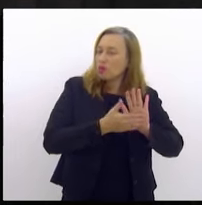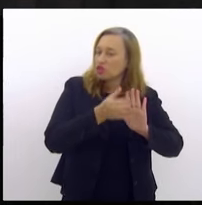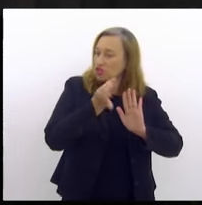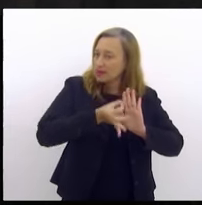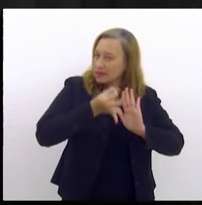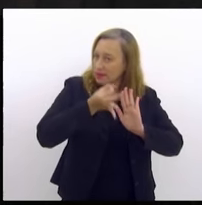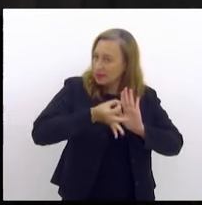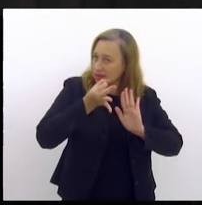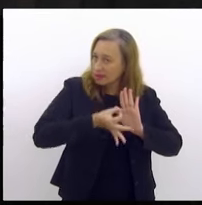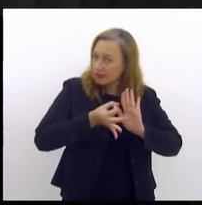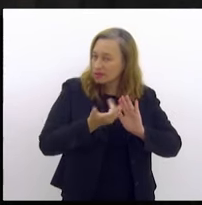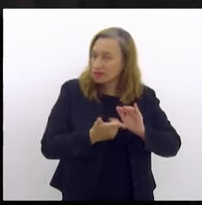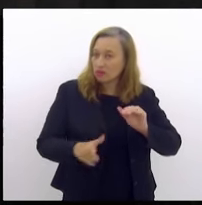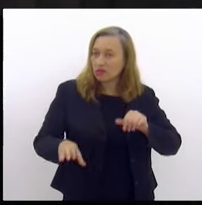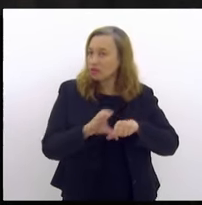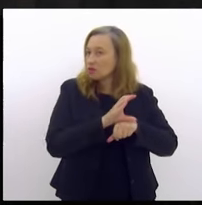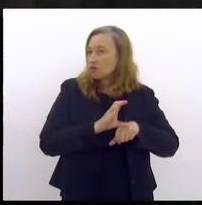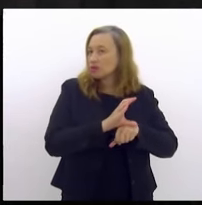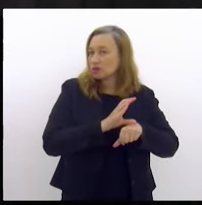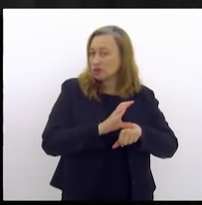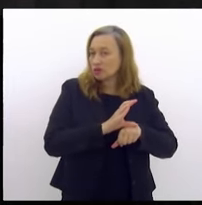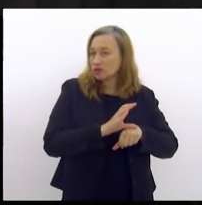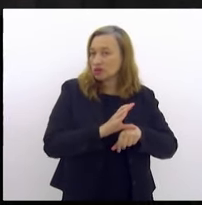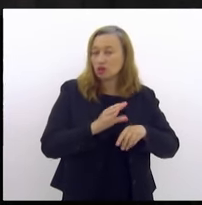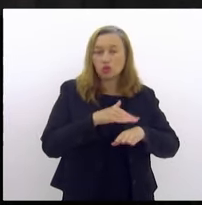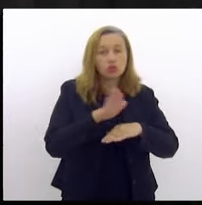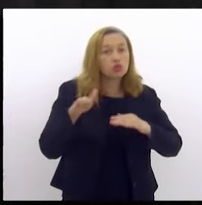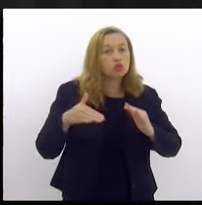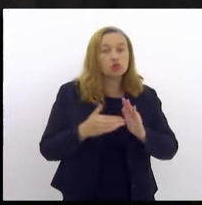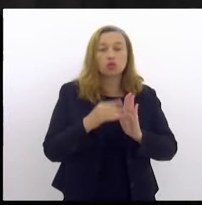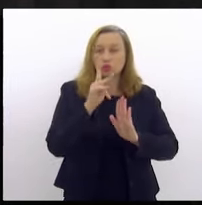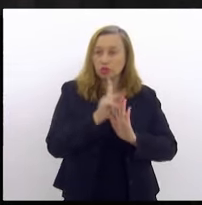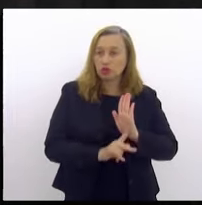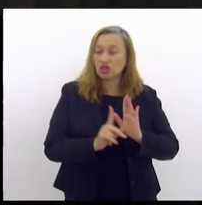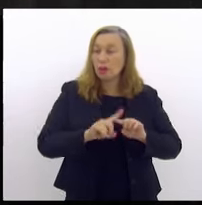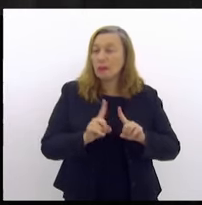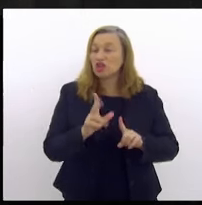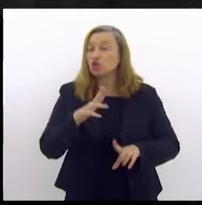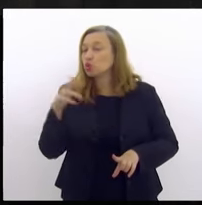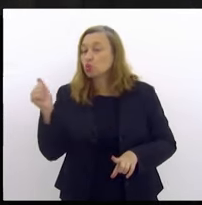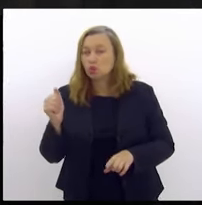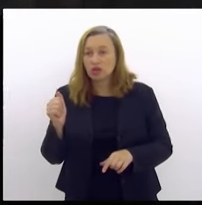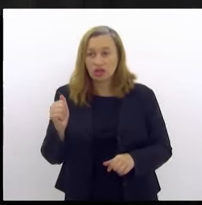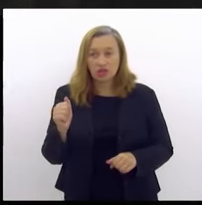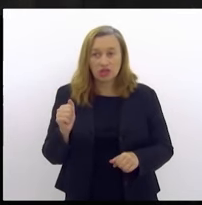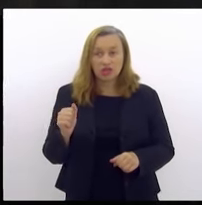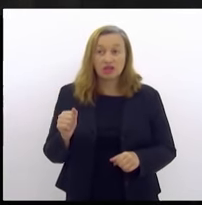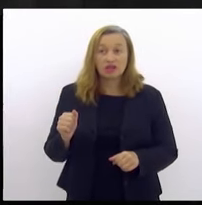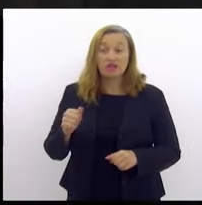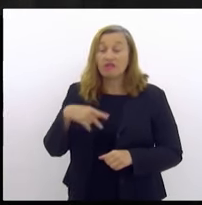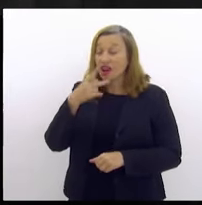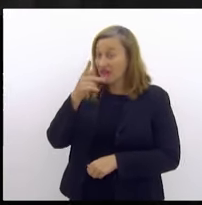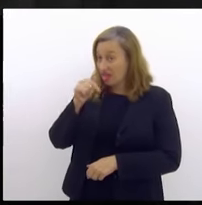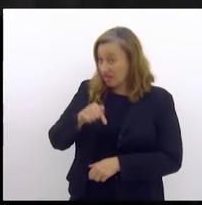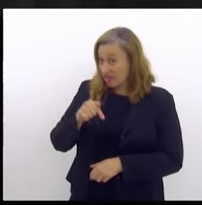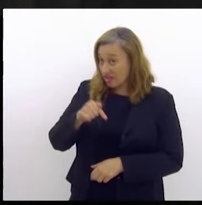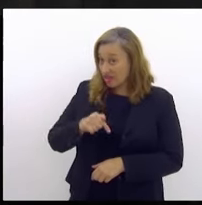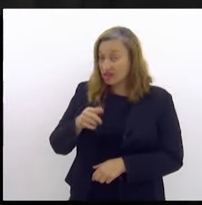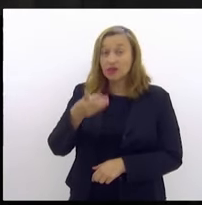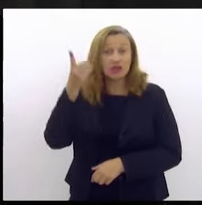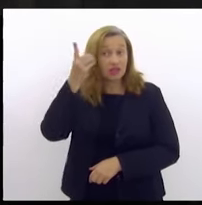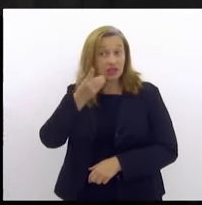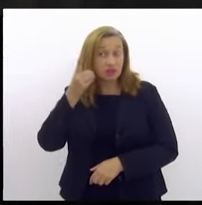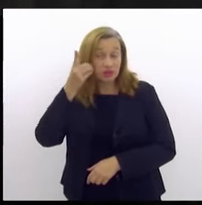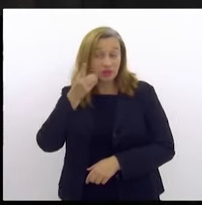realmente inconstitucional de cabo a rabo. Mas jamais falei aqui na minha fala que o